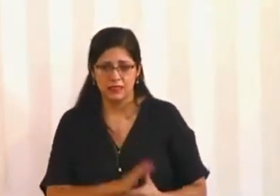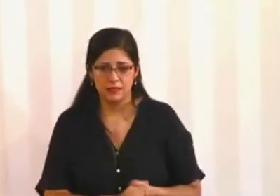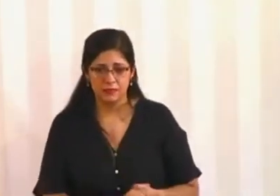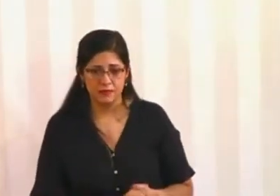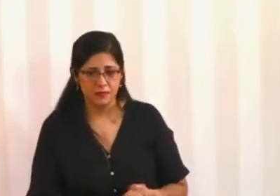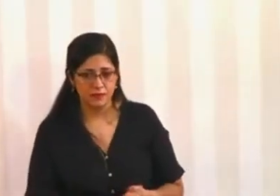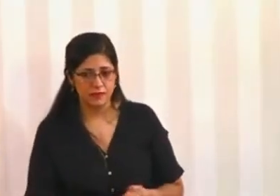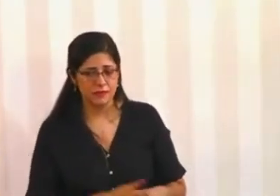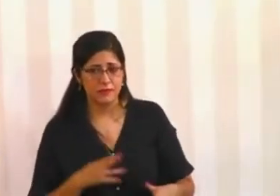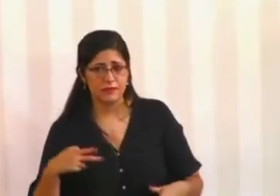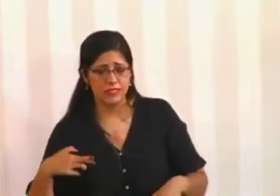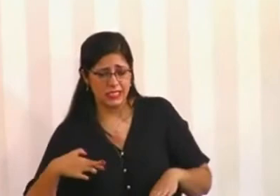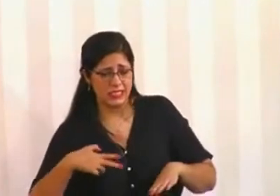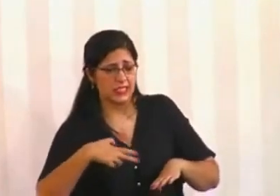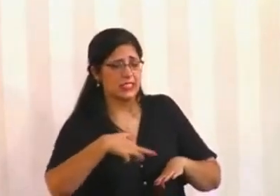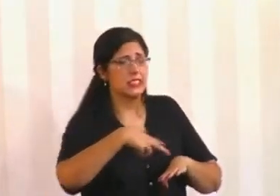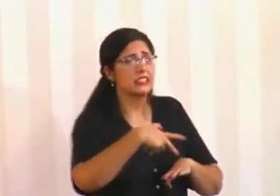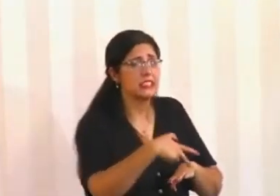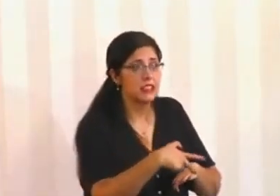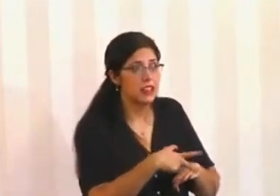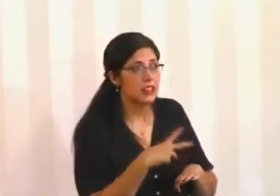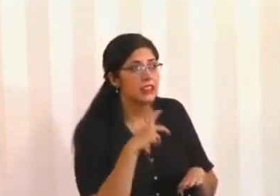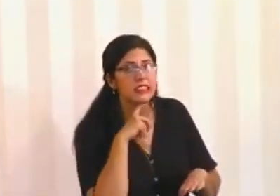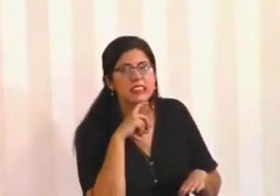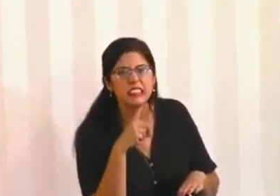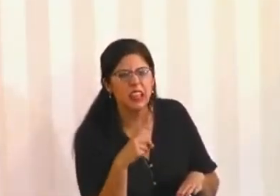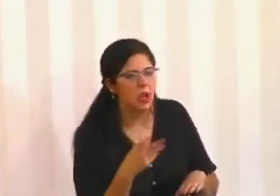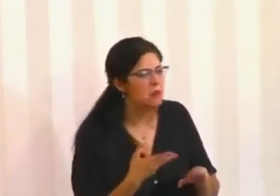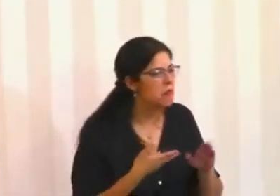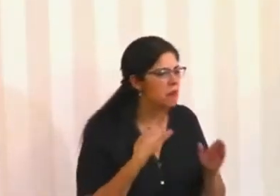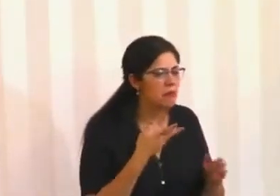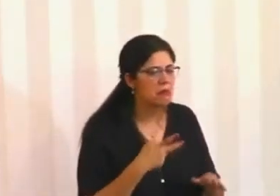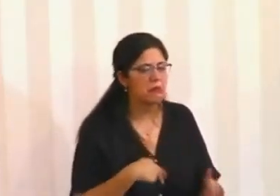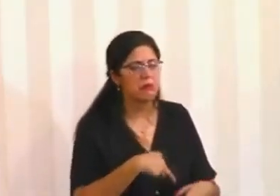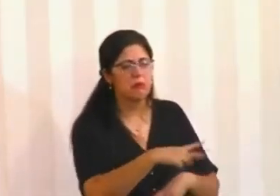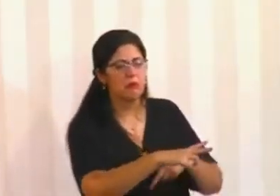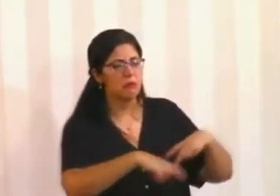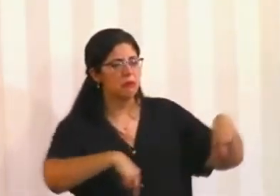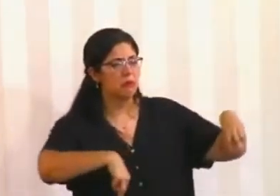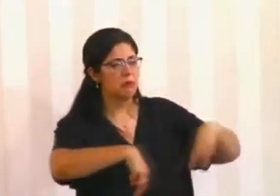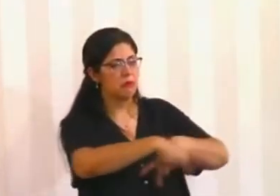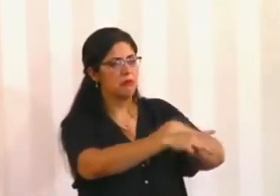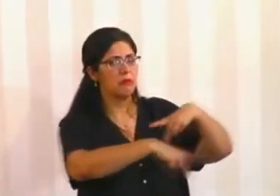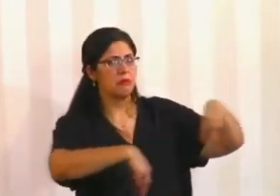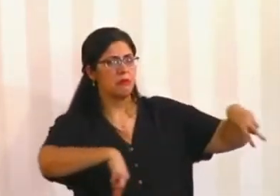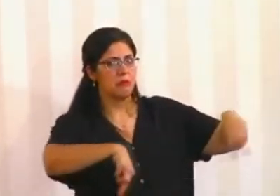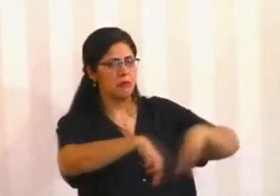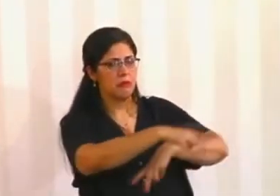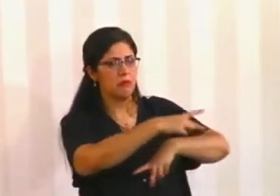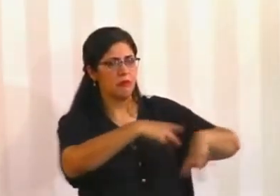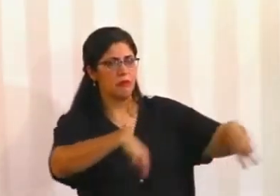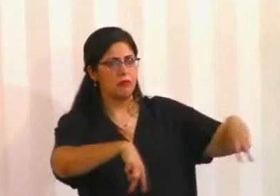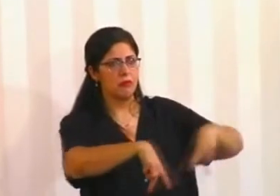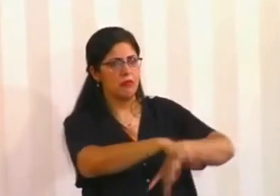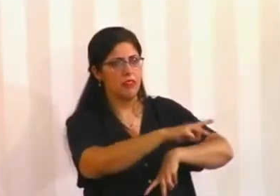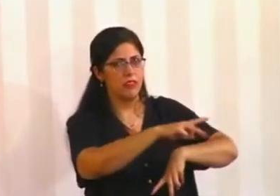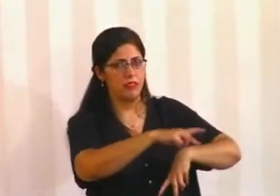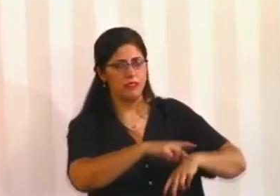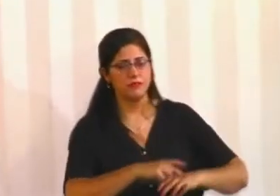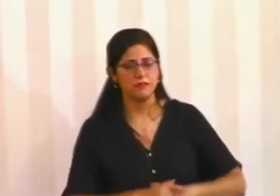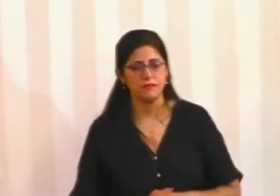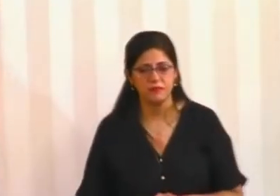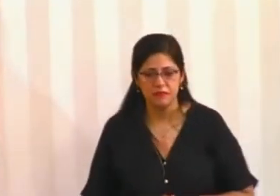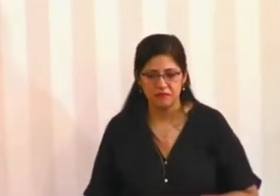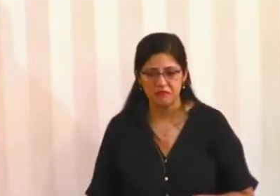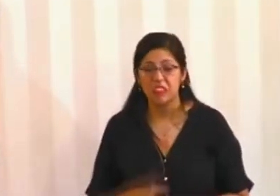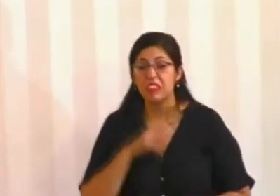meio e eu me arrastei até o canteiro. Ninguém me socorreu, todo mundo passava perto, fazia com a mão na boca. O pessoal fica com medo nessas horas, não tem iniciativa. Eu mesmo tenho medo, eu